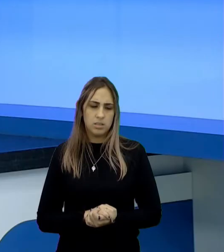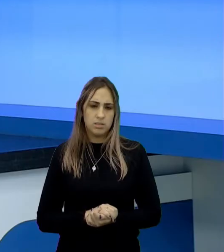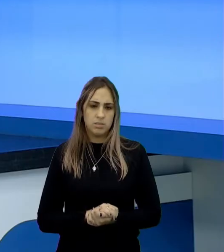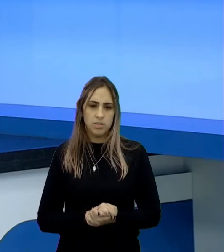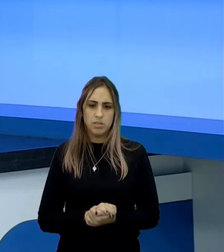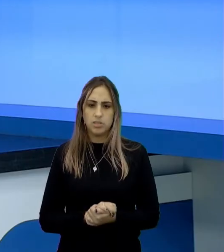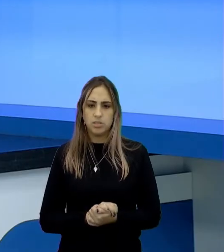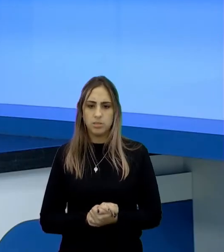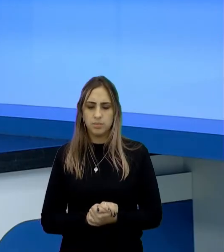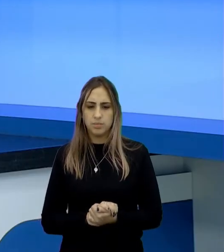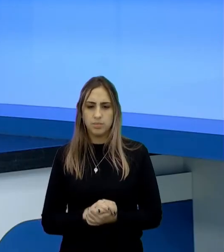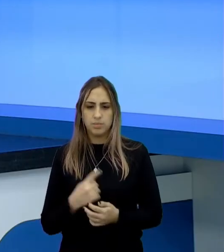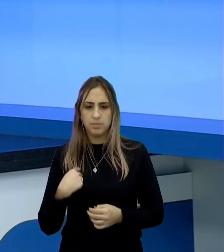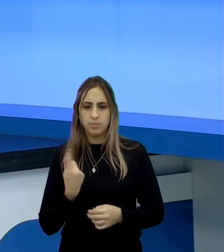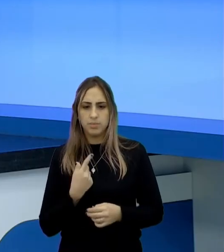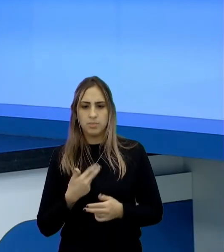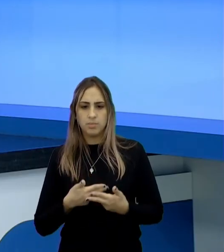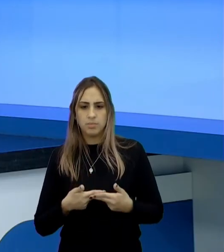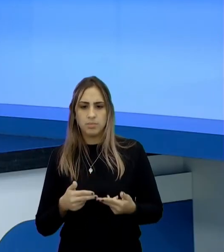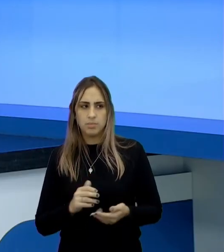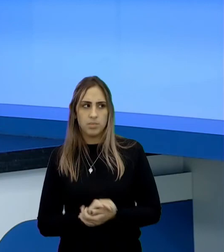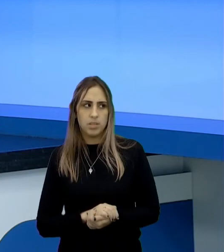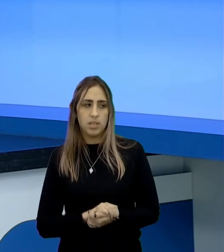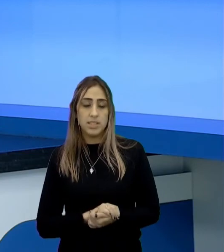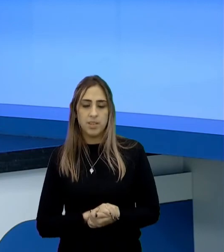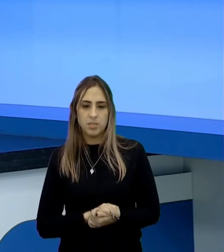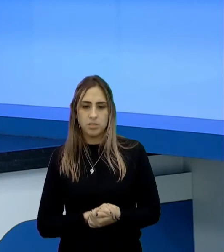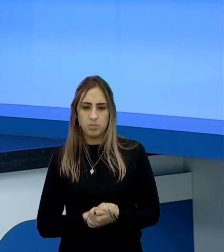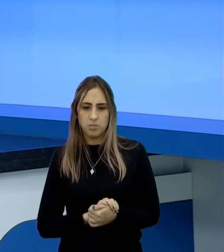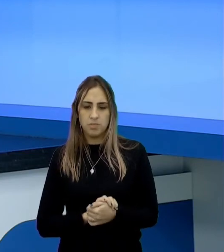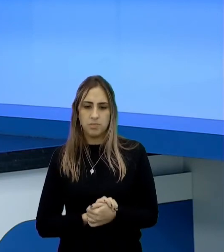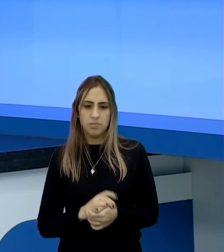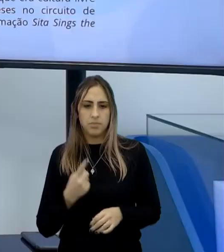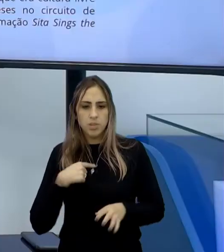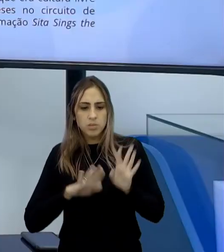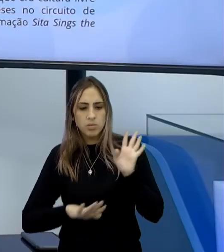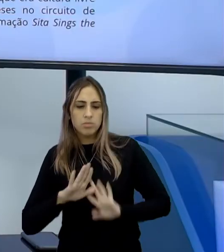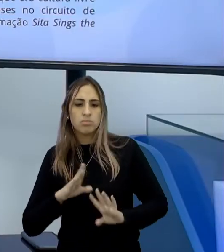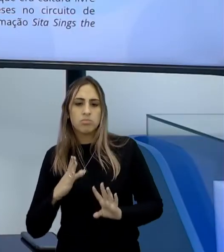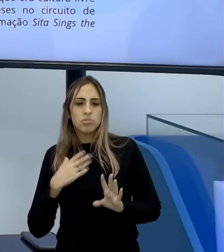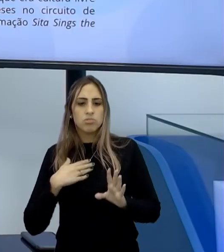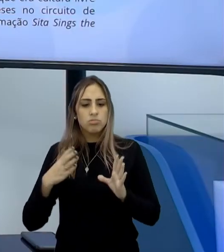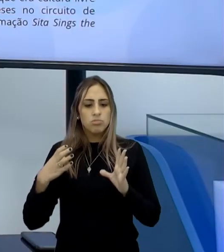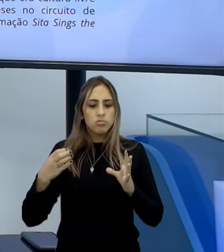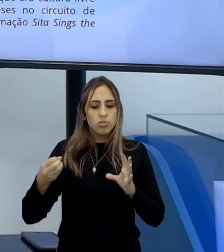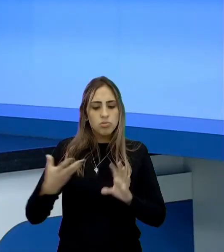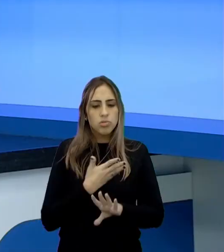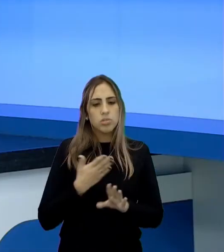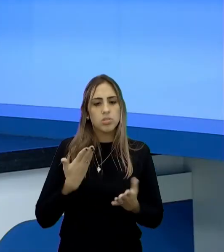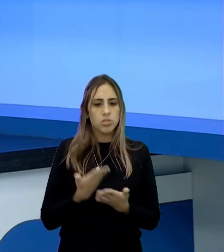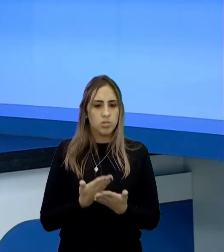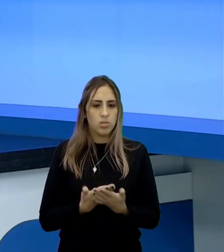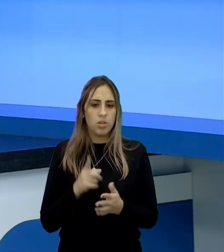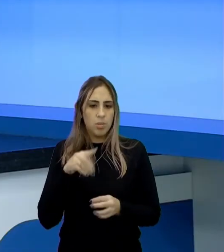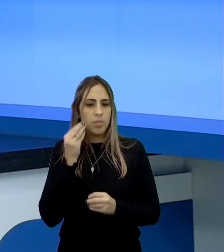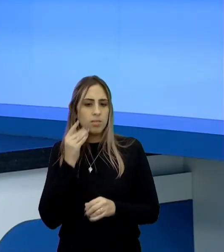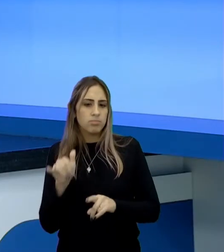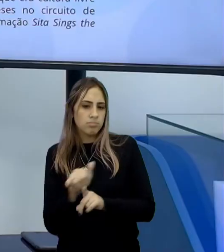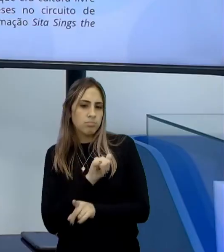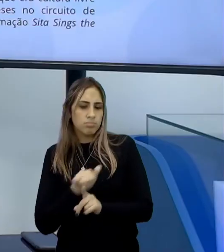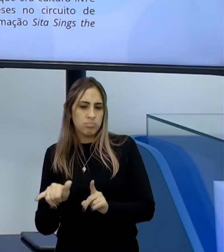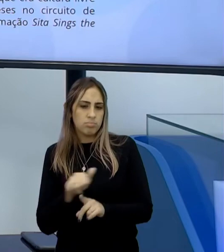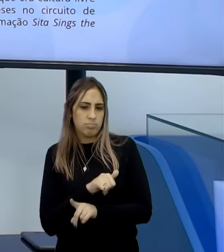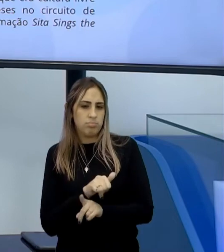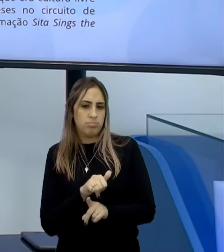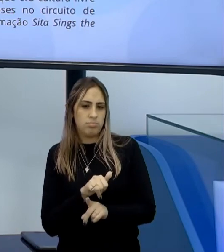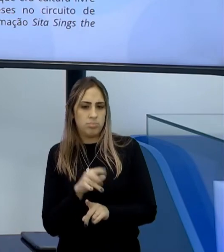nós que falamos, não fui eu quem falei, foi o outro. Então, é preservação de face. Ótimo. É uma estratégia. Tá vendo